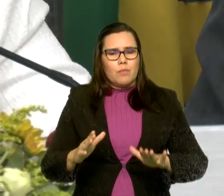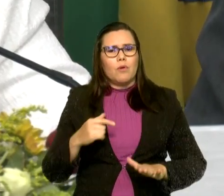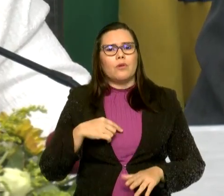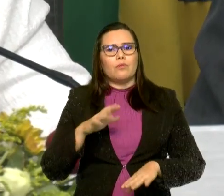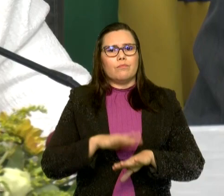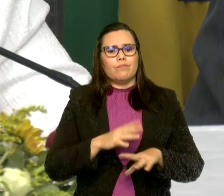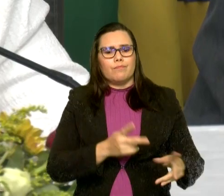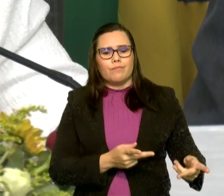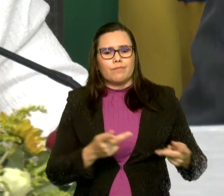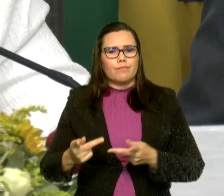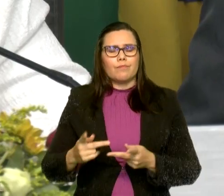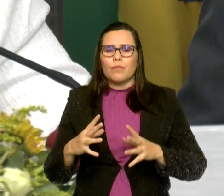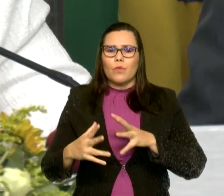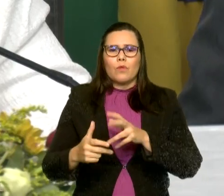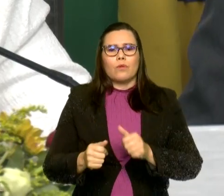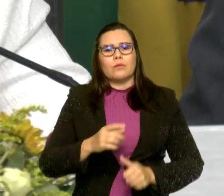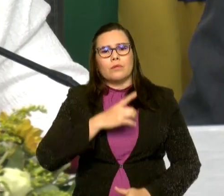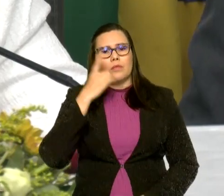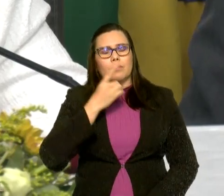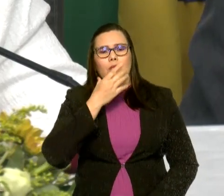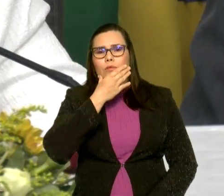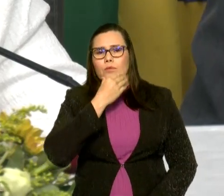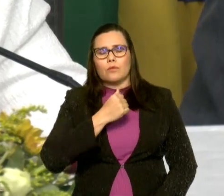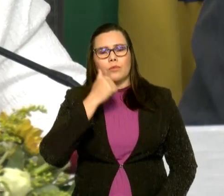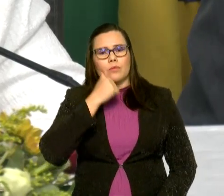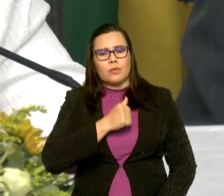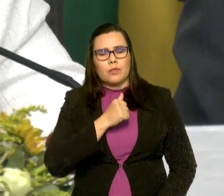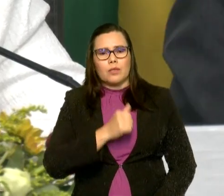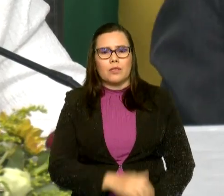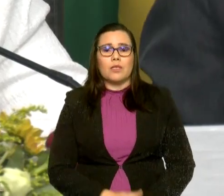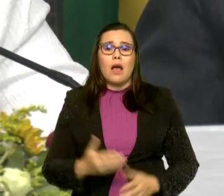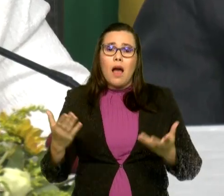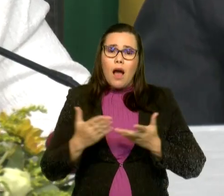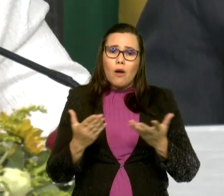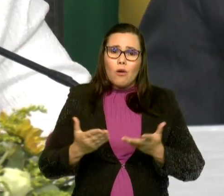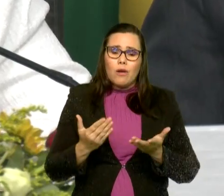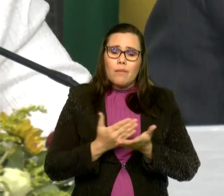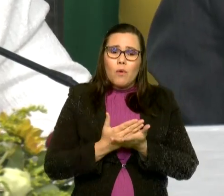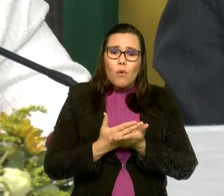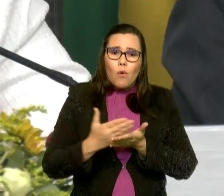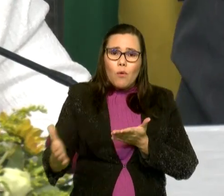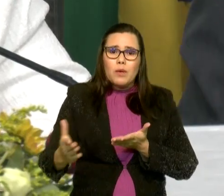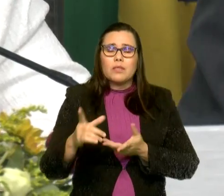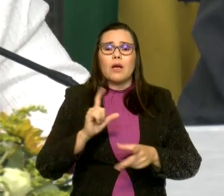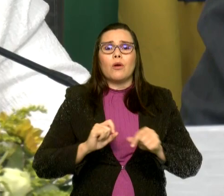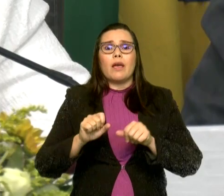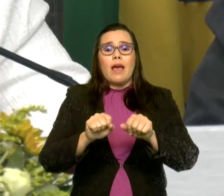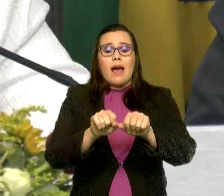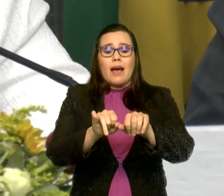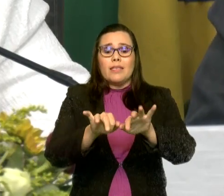deputadas e deputados para a primeira sessão itinerante da Assembleia